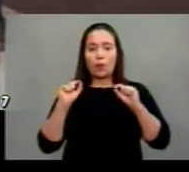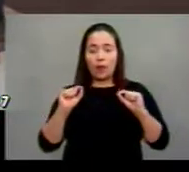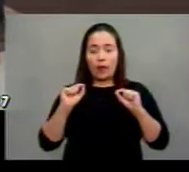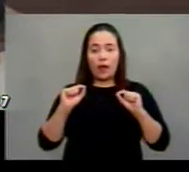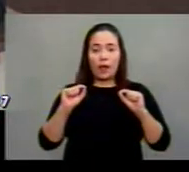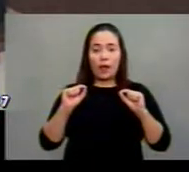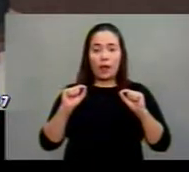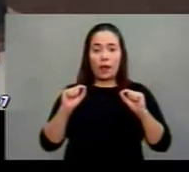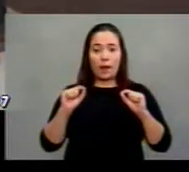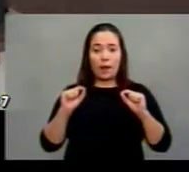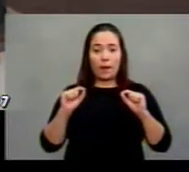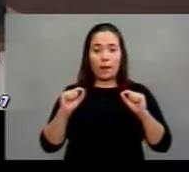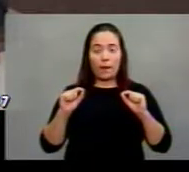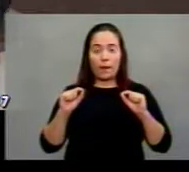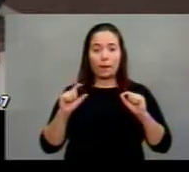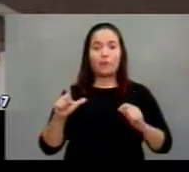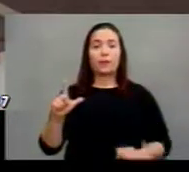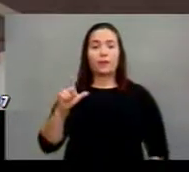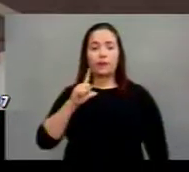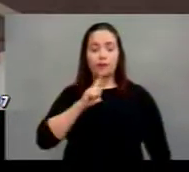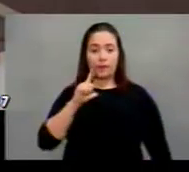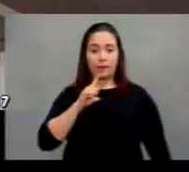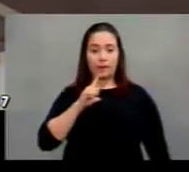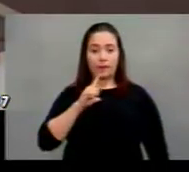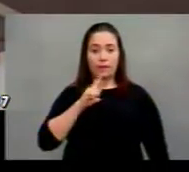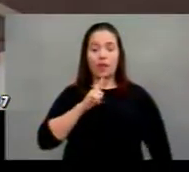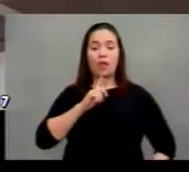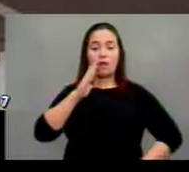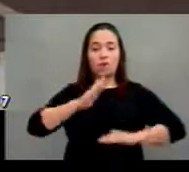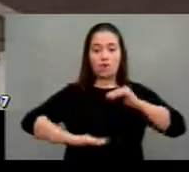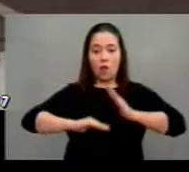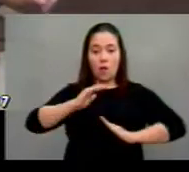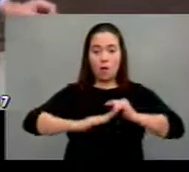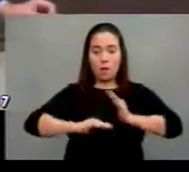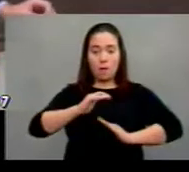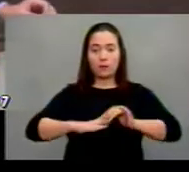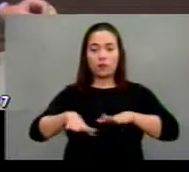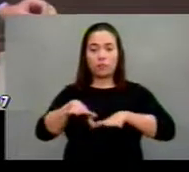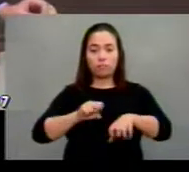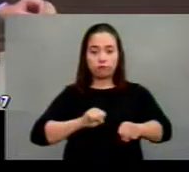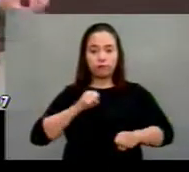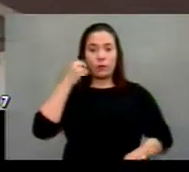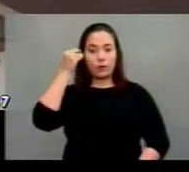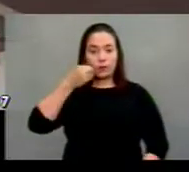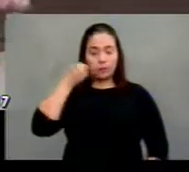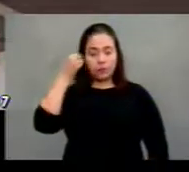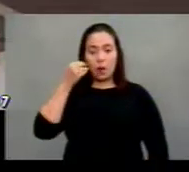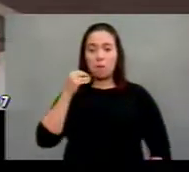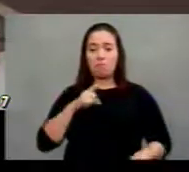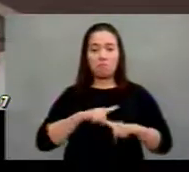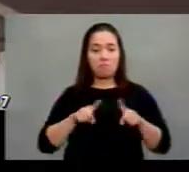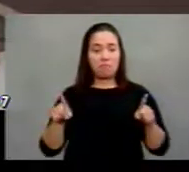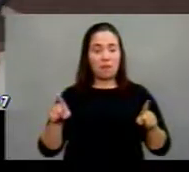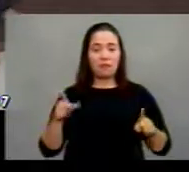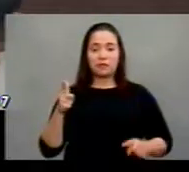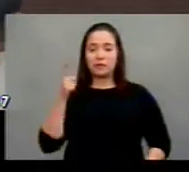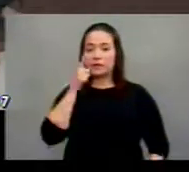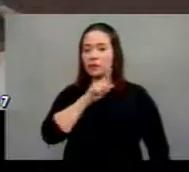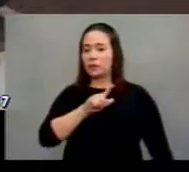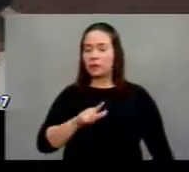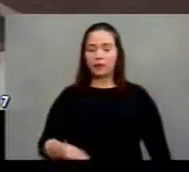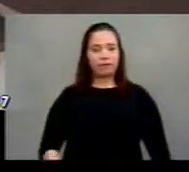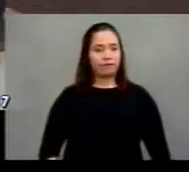mesmo que tenha boa formação técnico-profissional, ele não vai